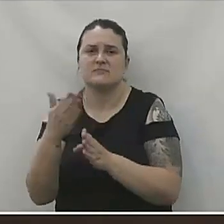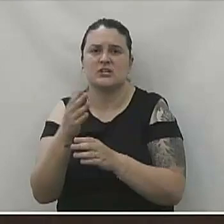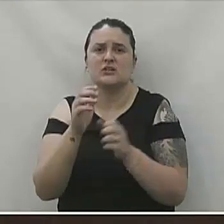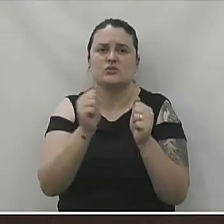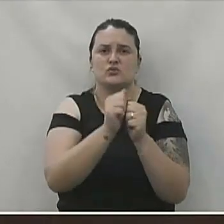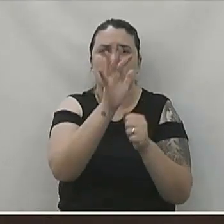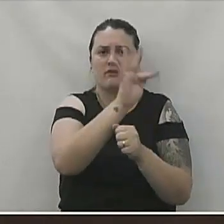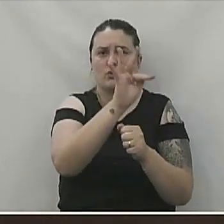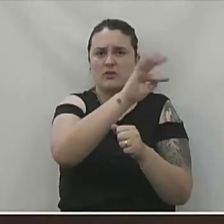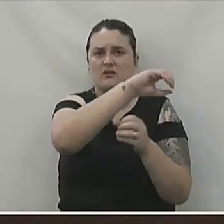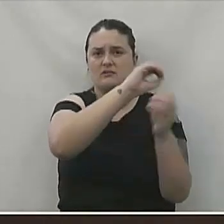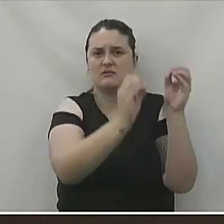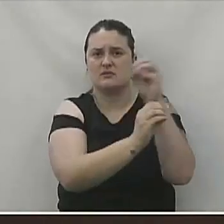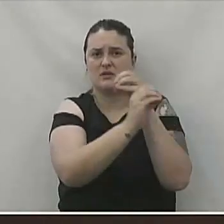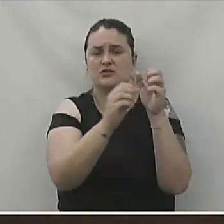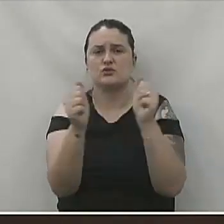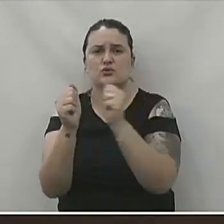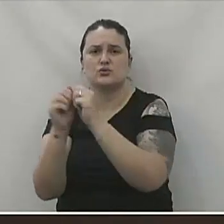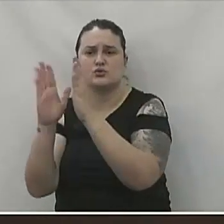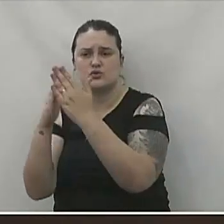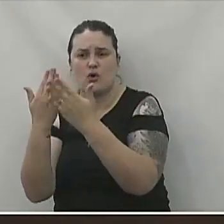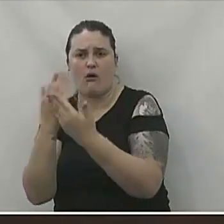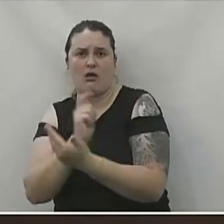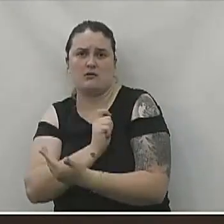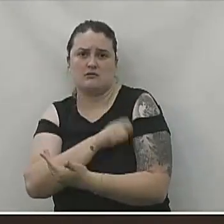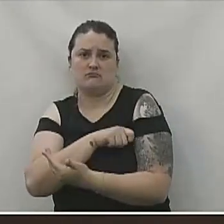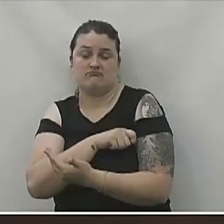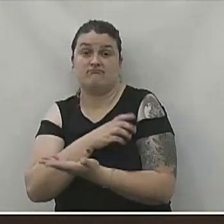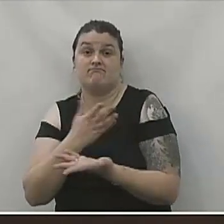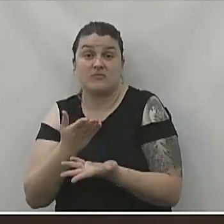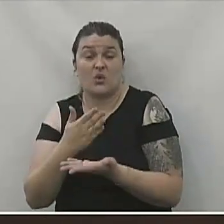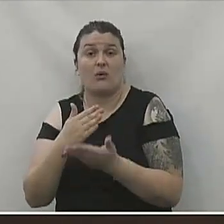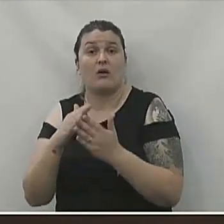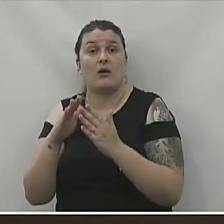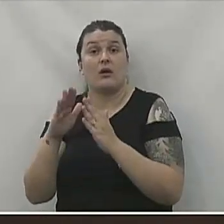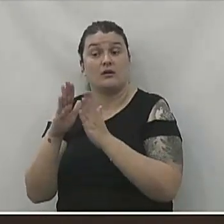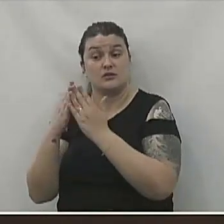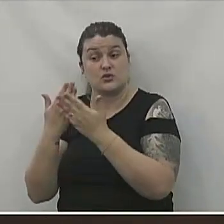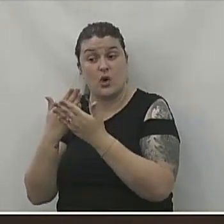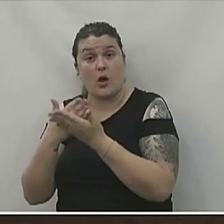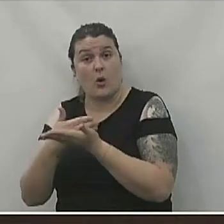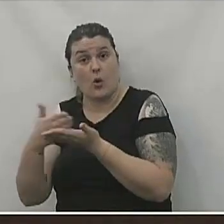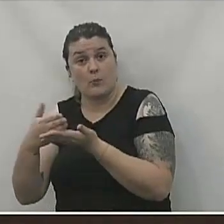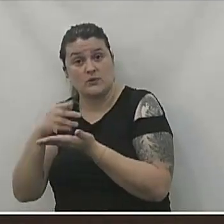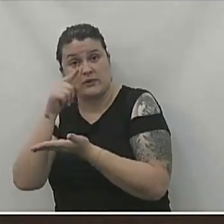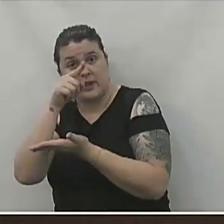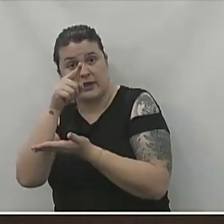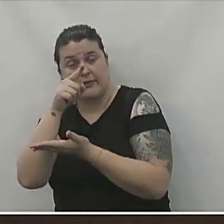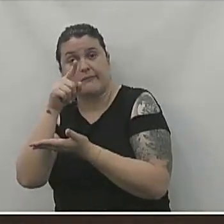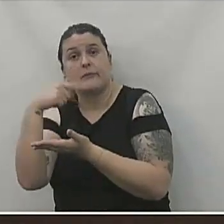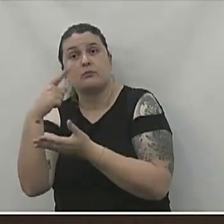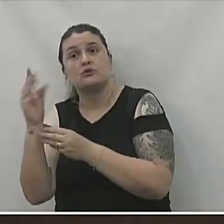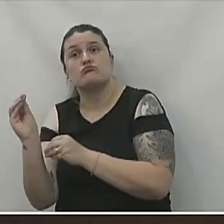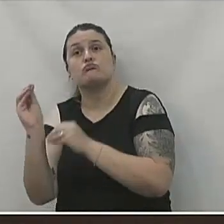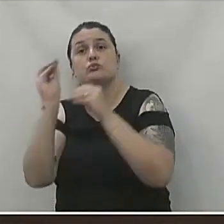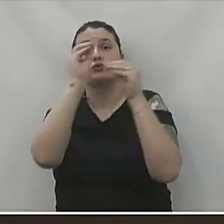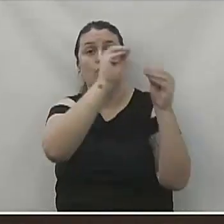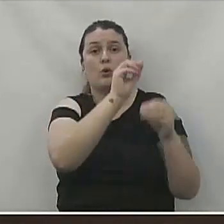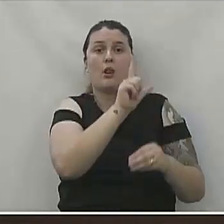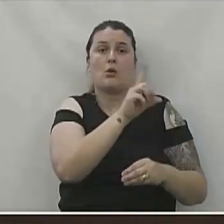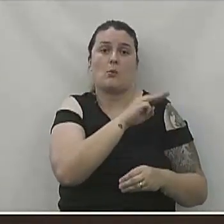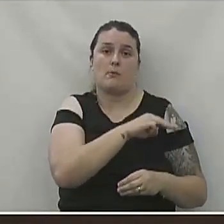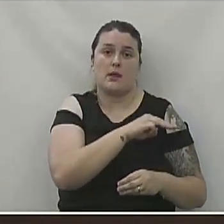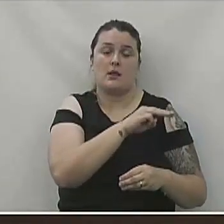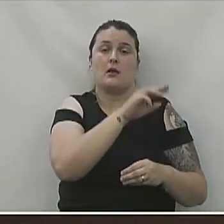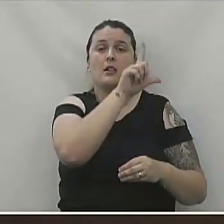como nesse país por José de Anchieta e aí o da Melo começou naquele prédio Daí foi lá para o Lauro